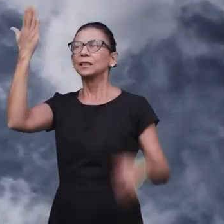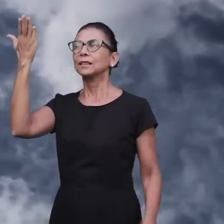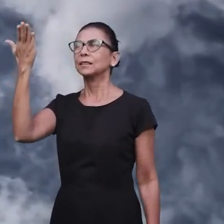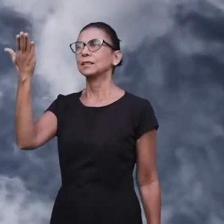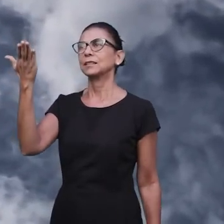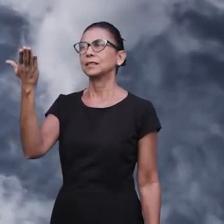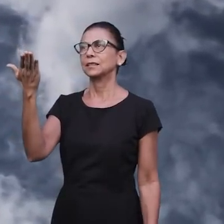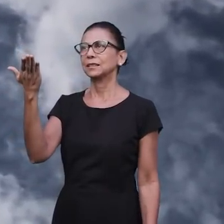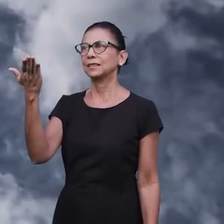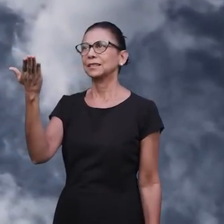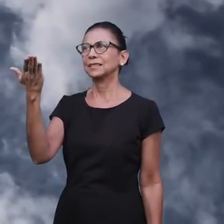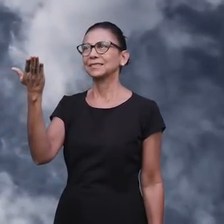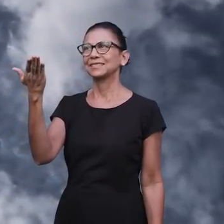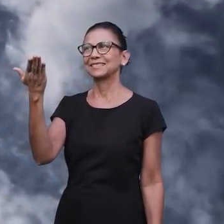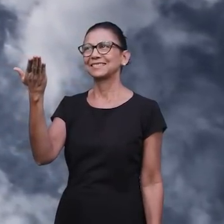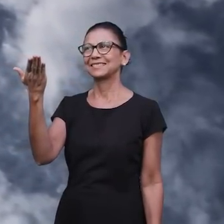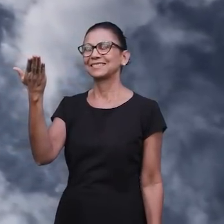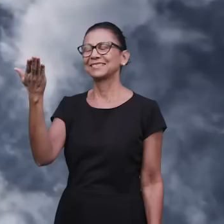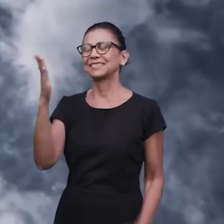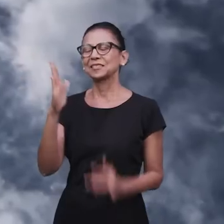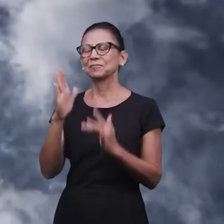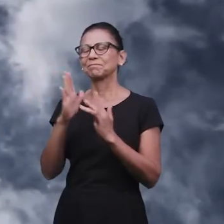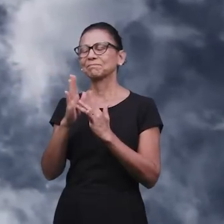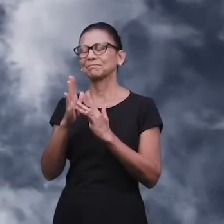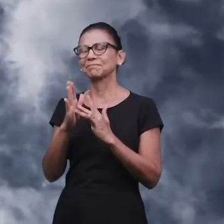Rei, viva o